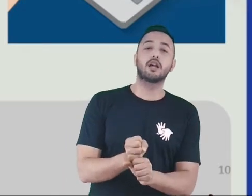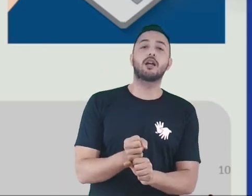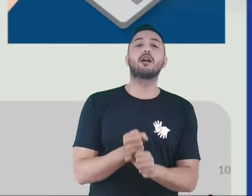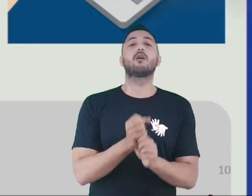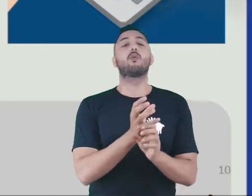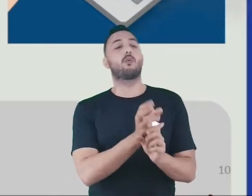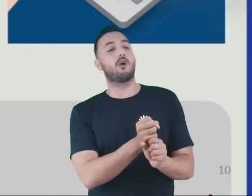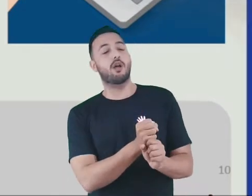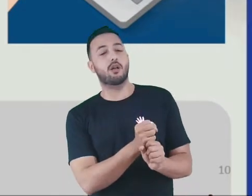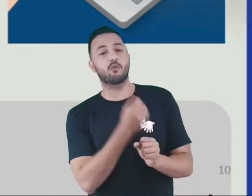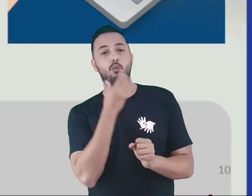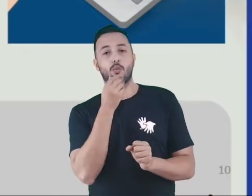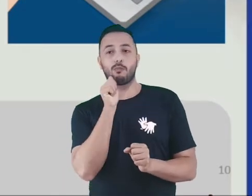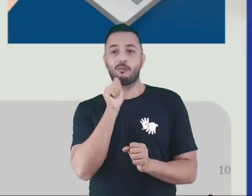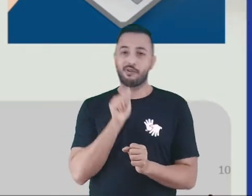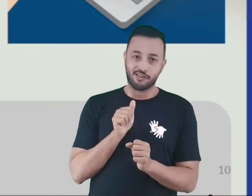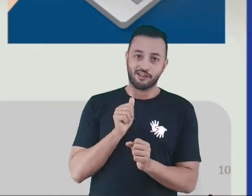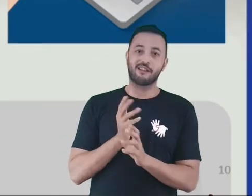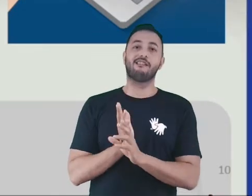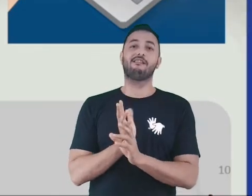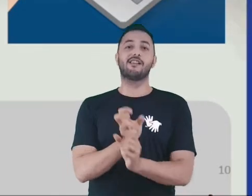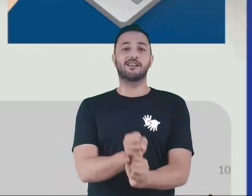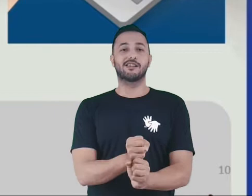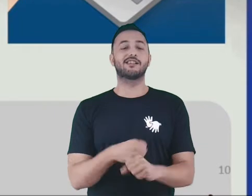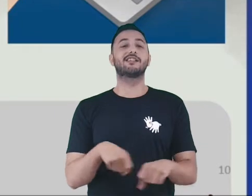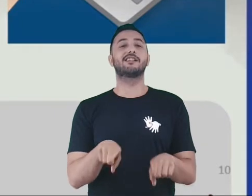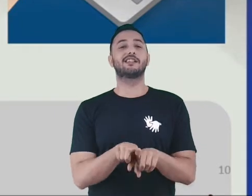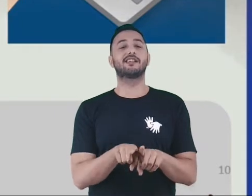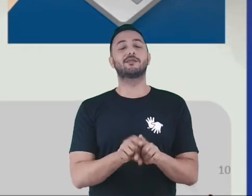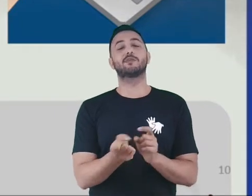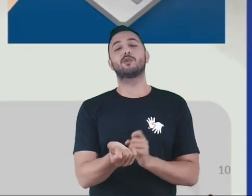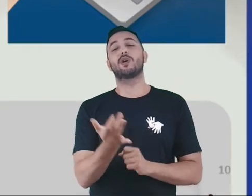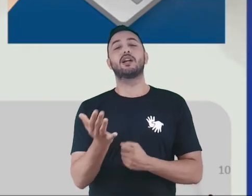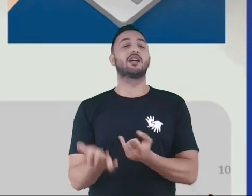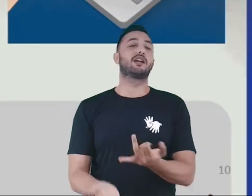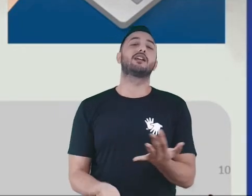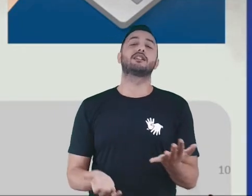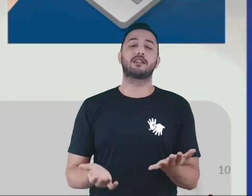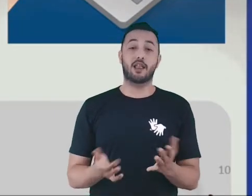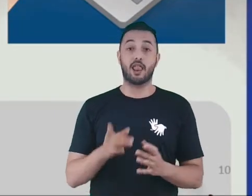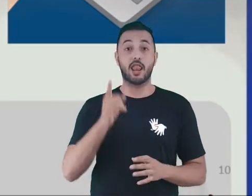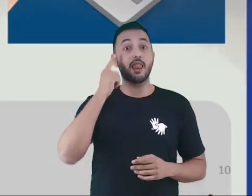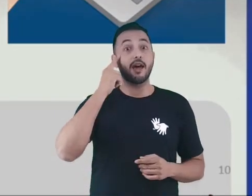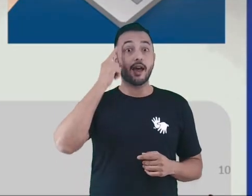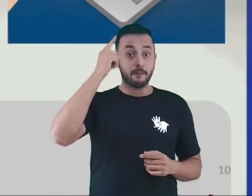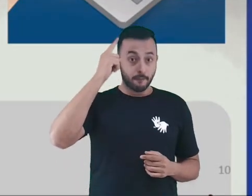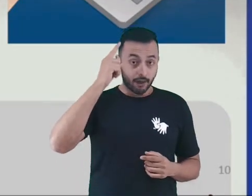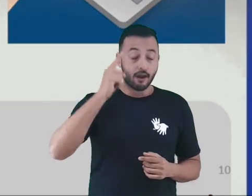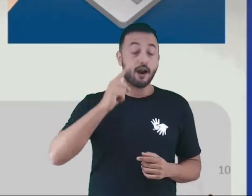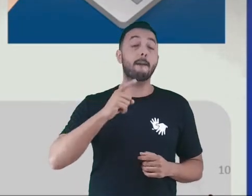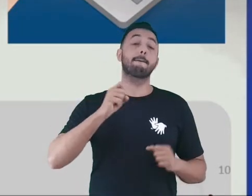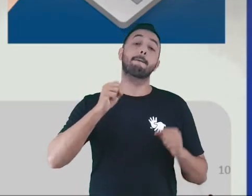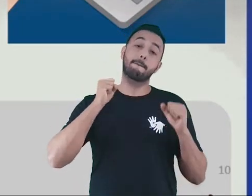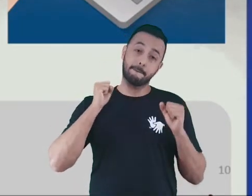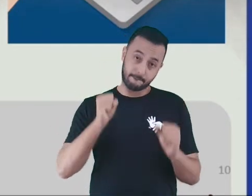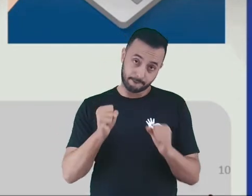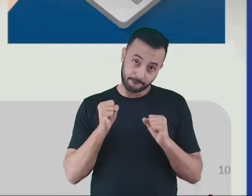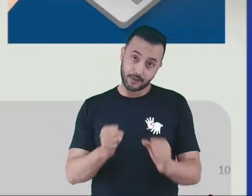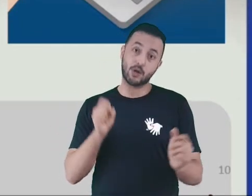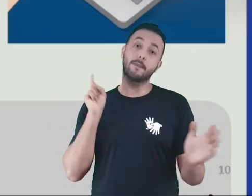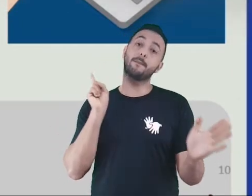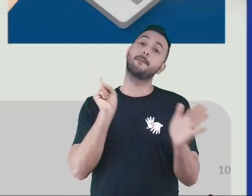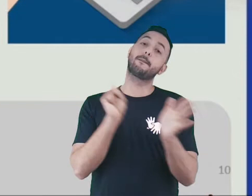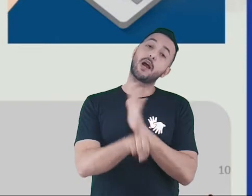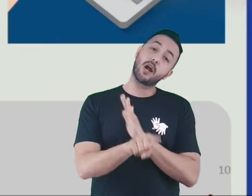quanta, quantos e quantas. Lembrando que ele pode formular